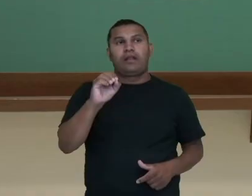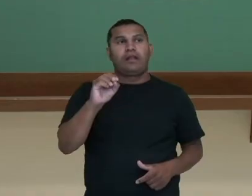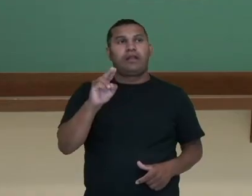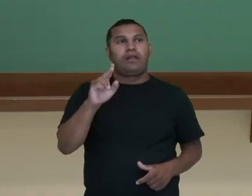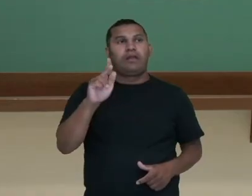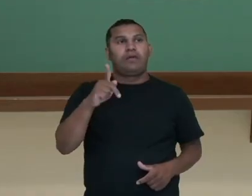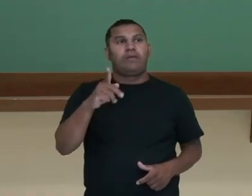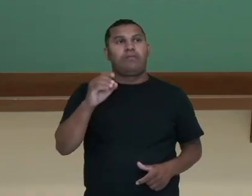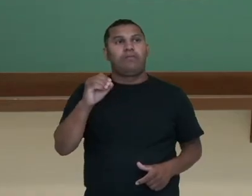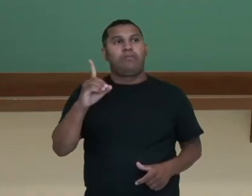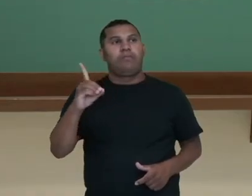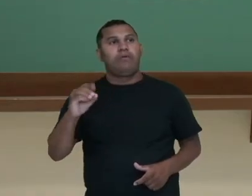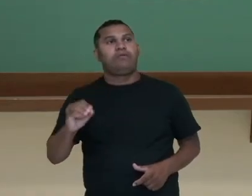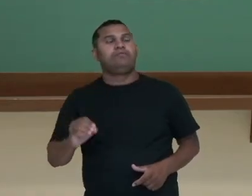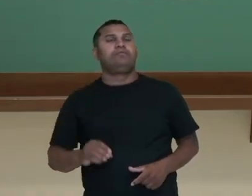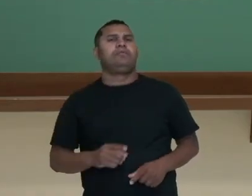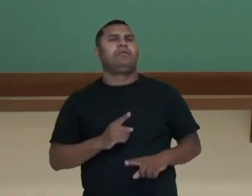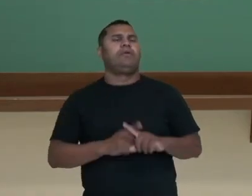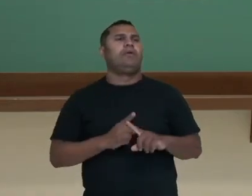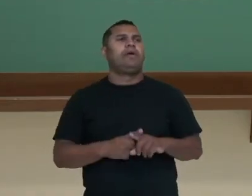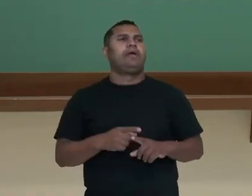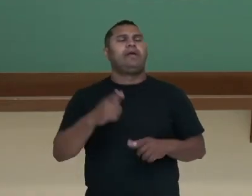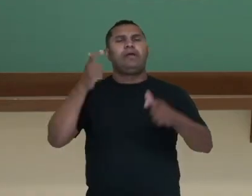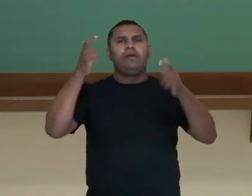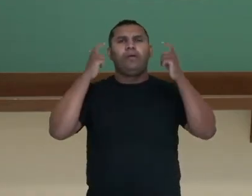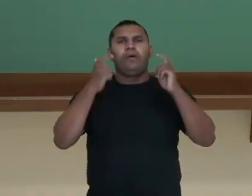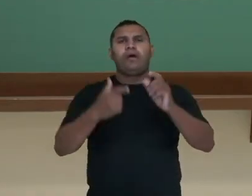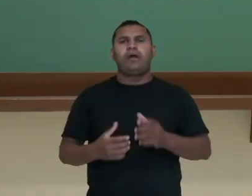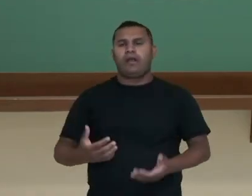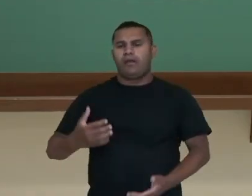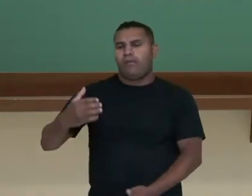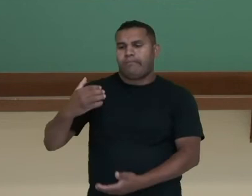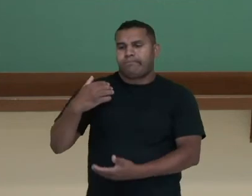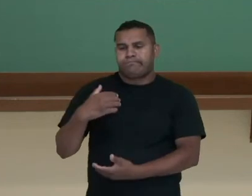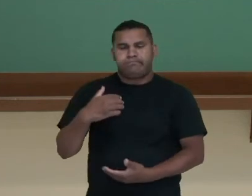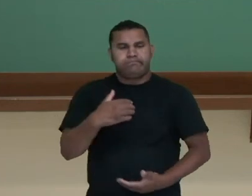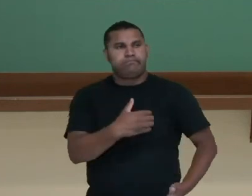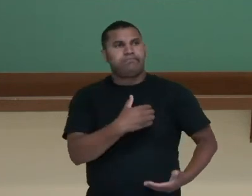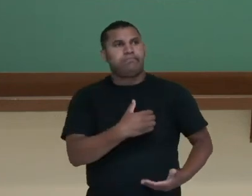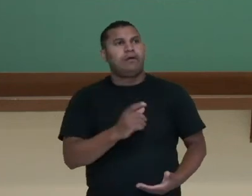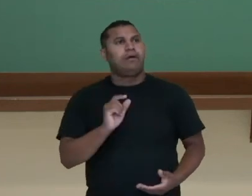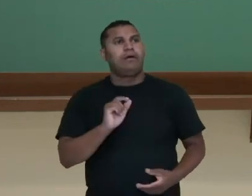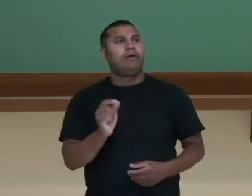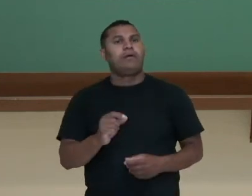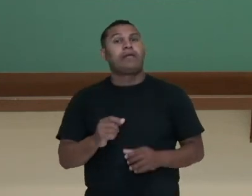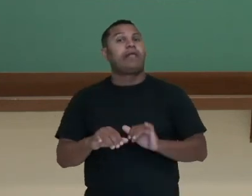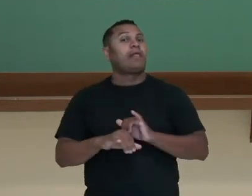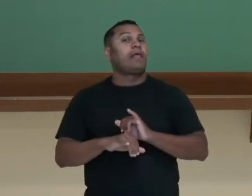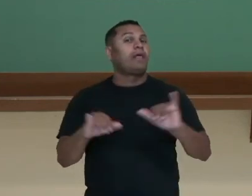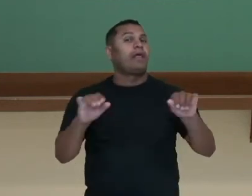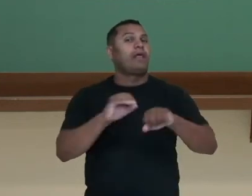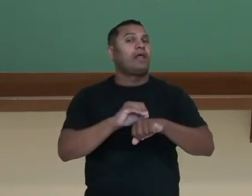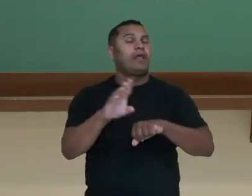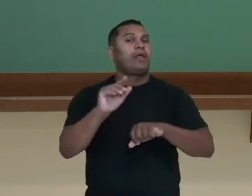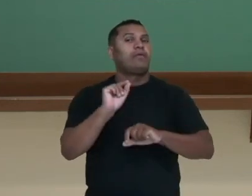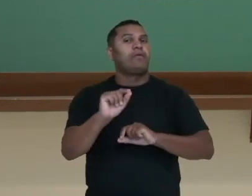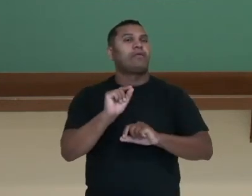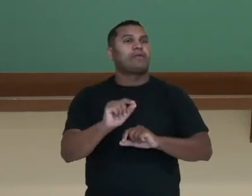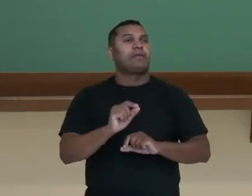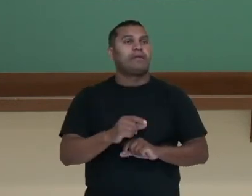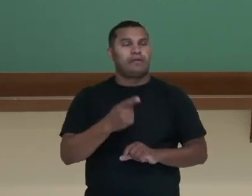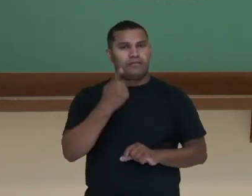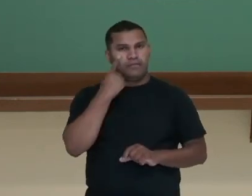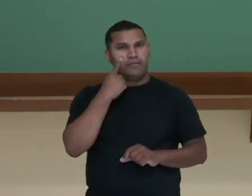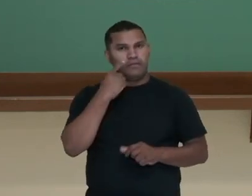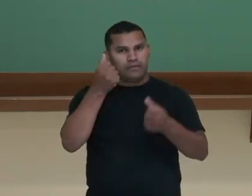duas questões ali, né? O que o artista está criticando e em que contexto essa charge foi produzida. Vamos responder a atividade, a gente